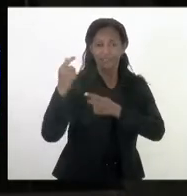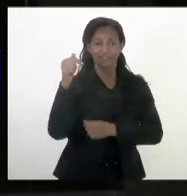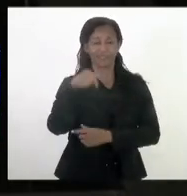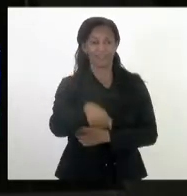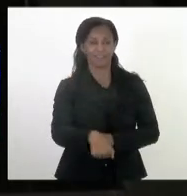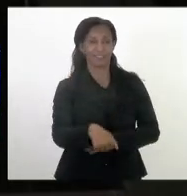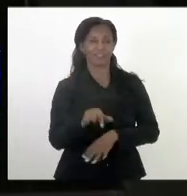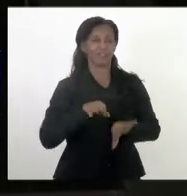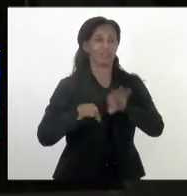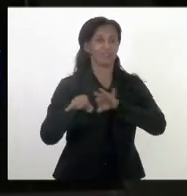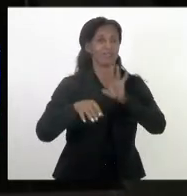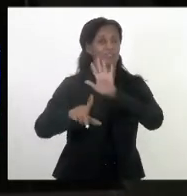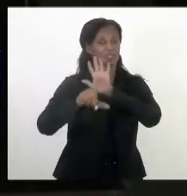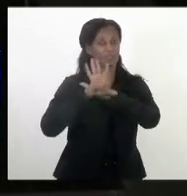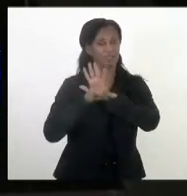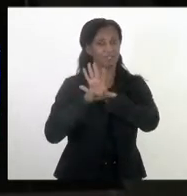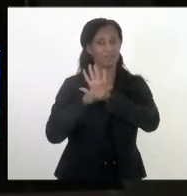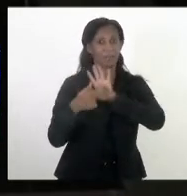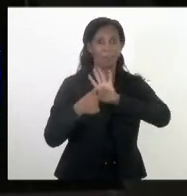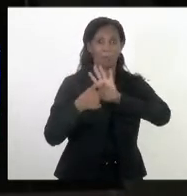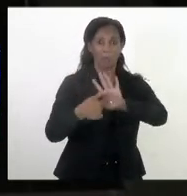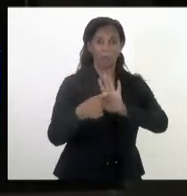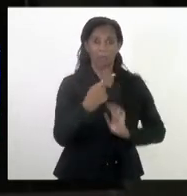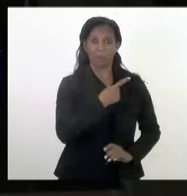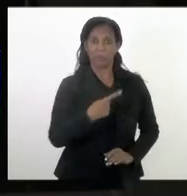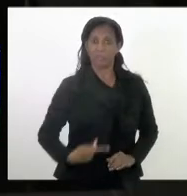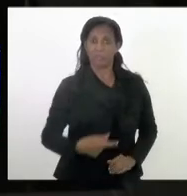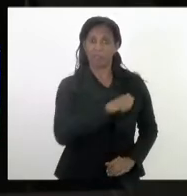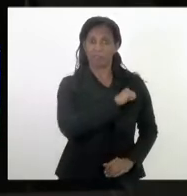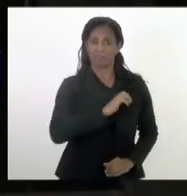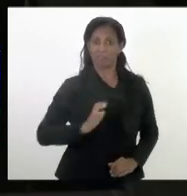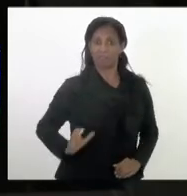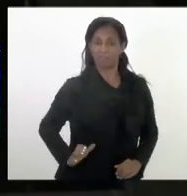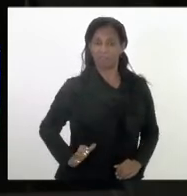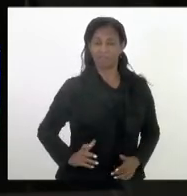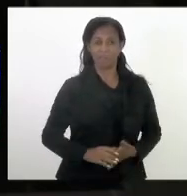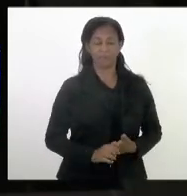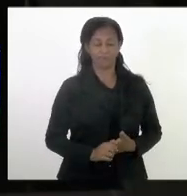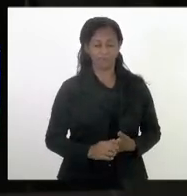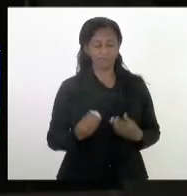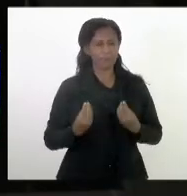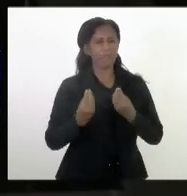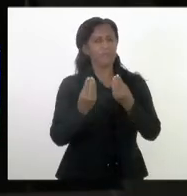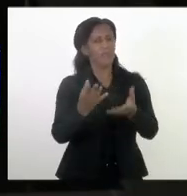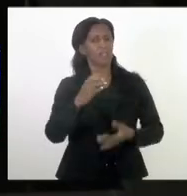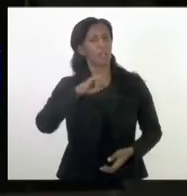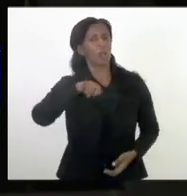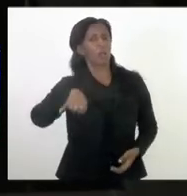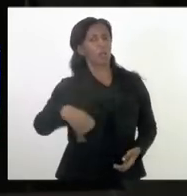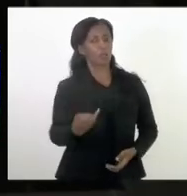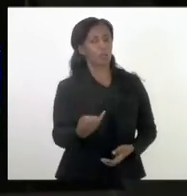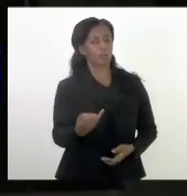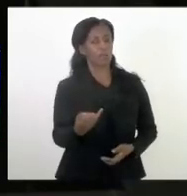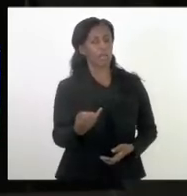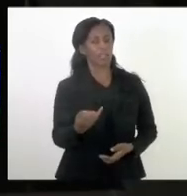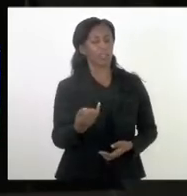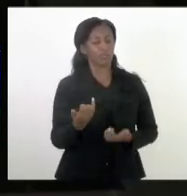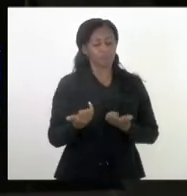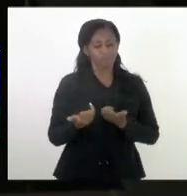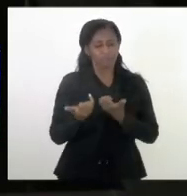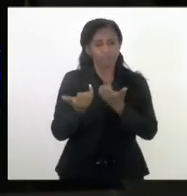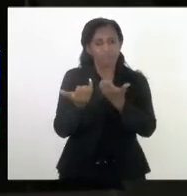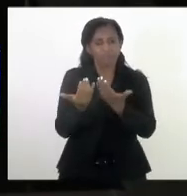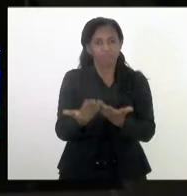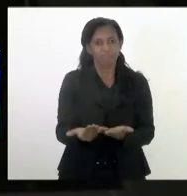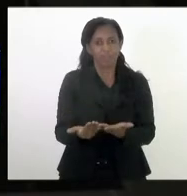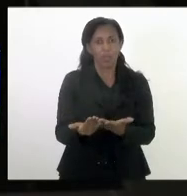aqui apresentado pelo presidente dessa casa, André Siciliano, que traz a possibilidade de estabelecermos